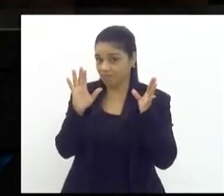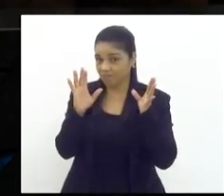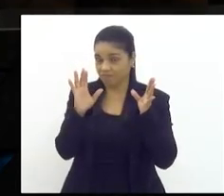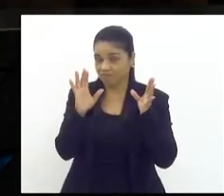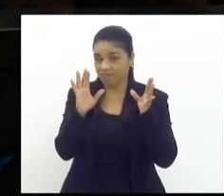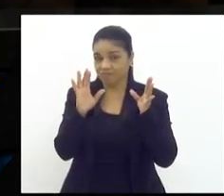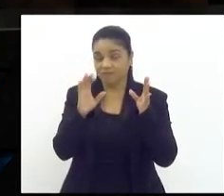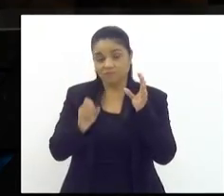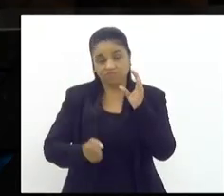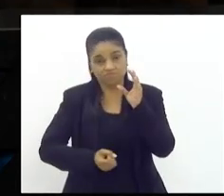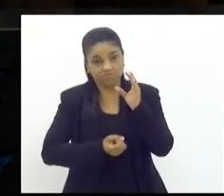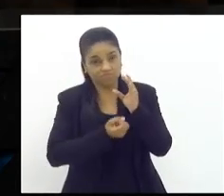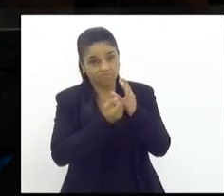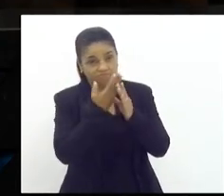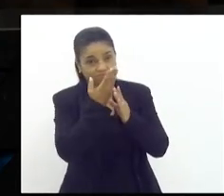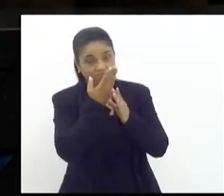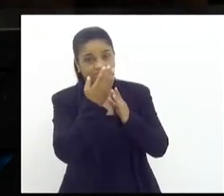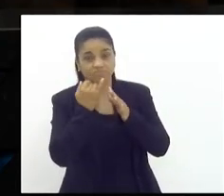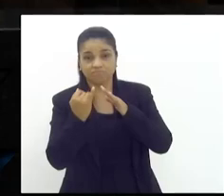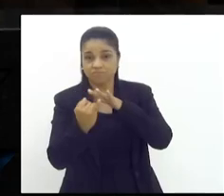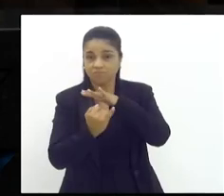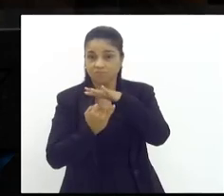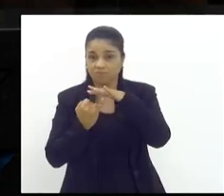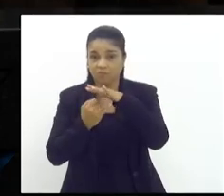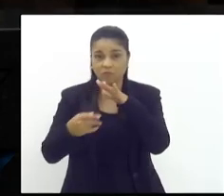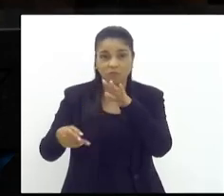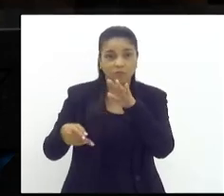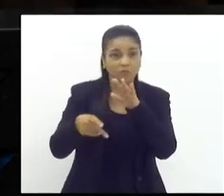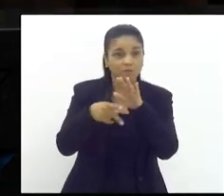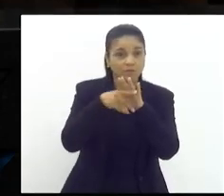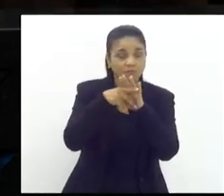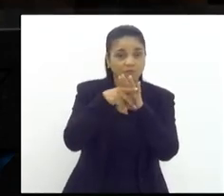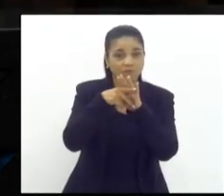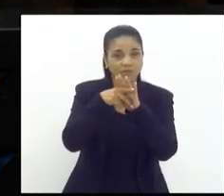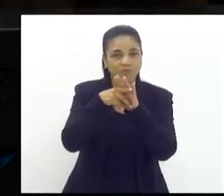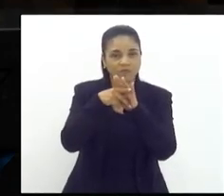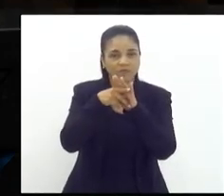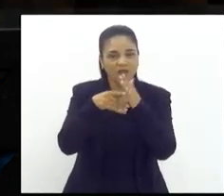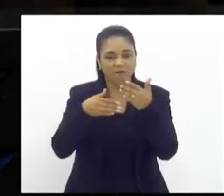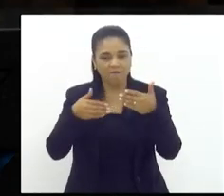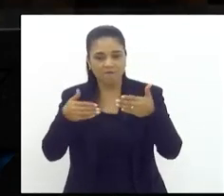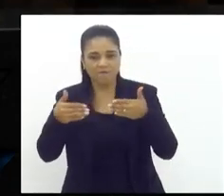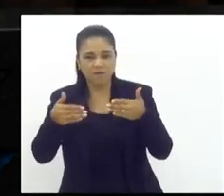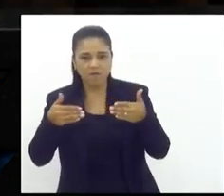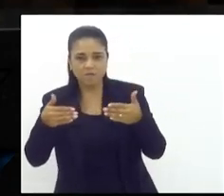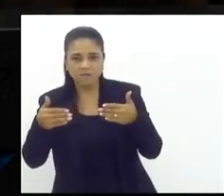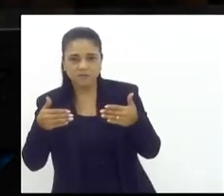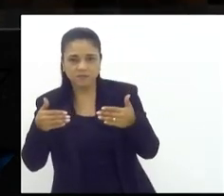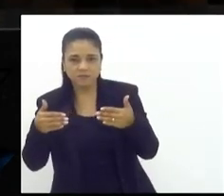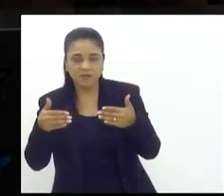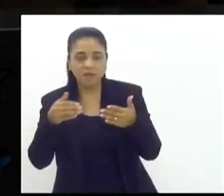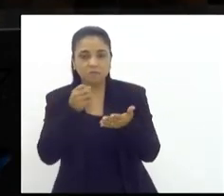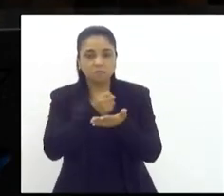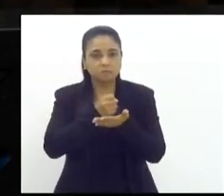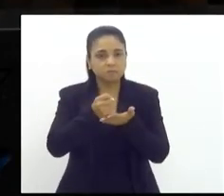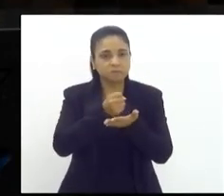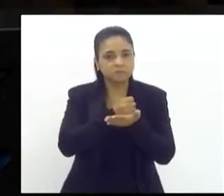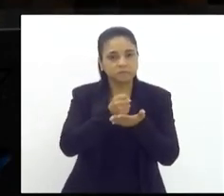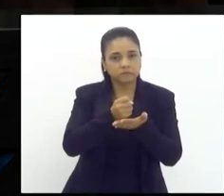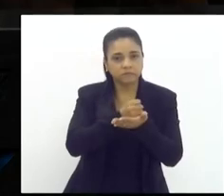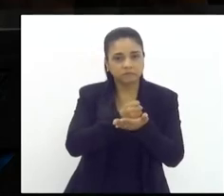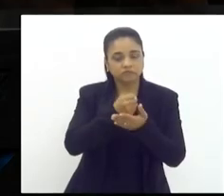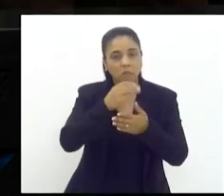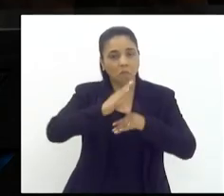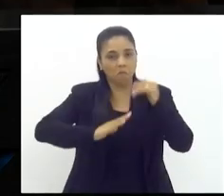a criar órgão próprio a fim de viabilizar a contratação de profissionais para